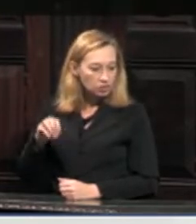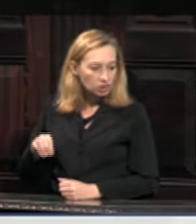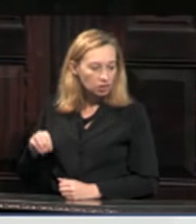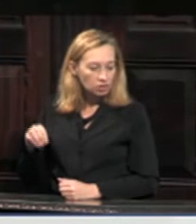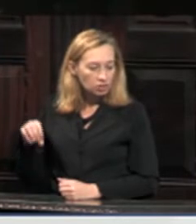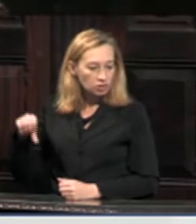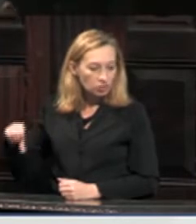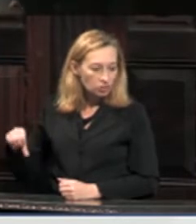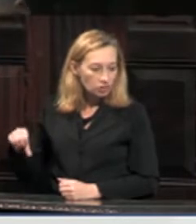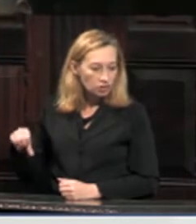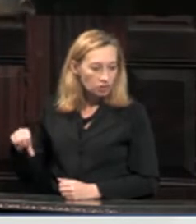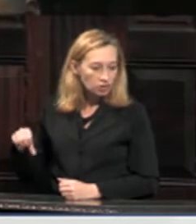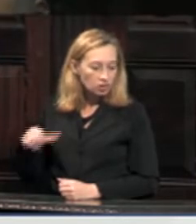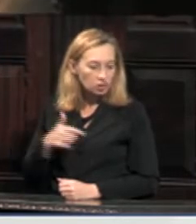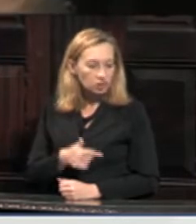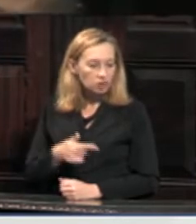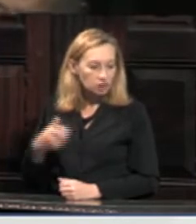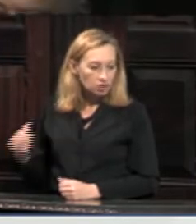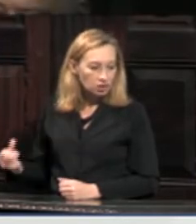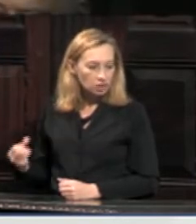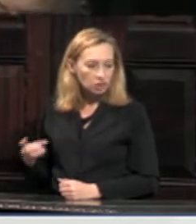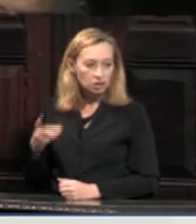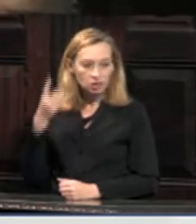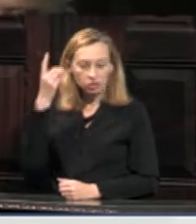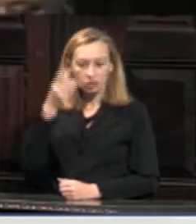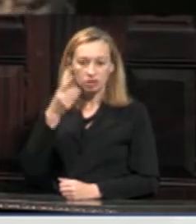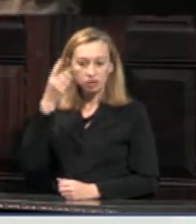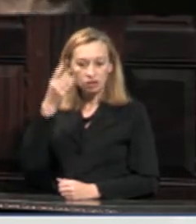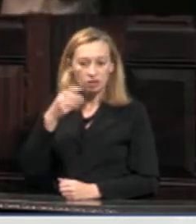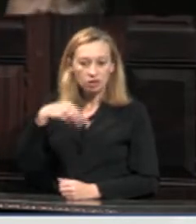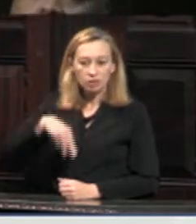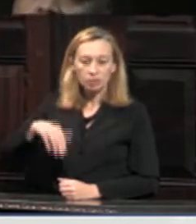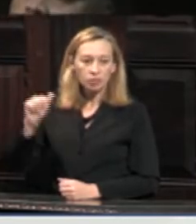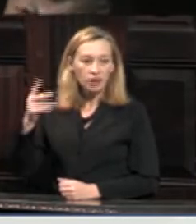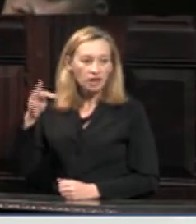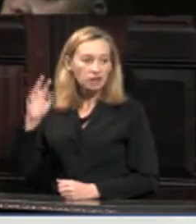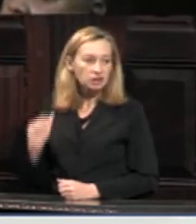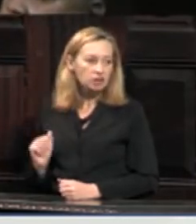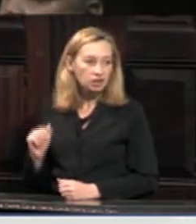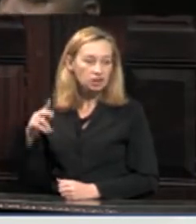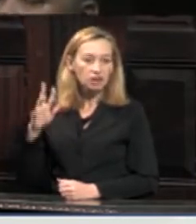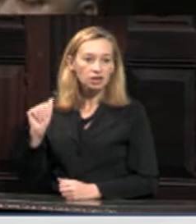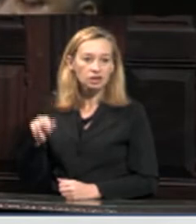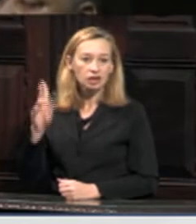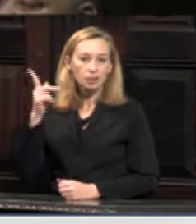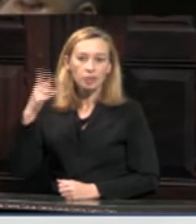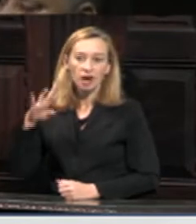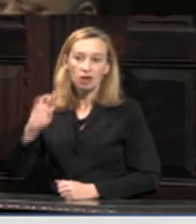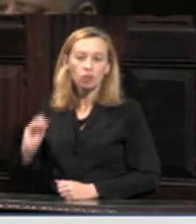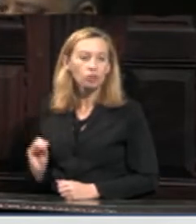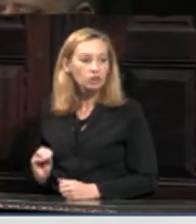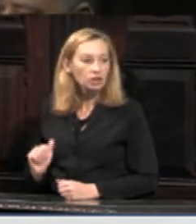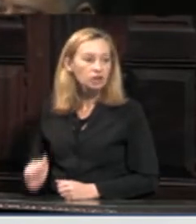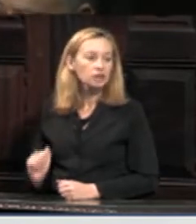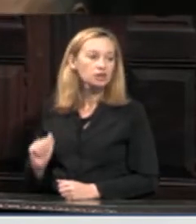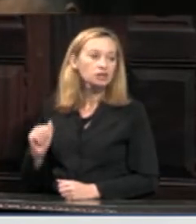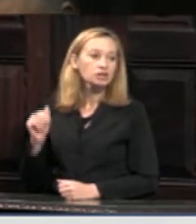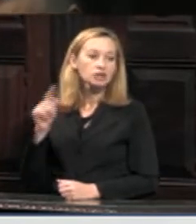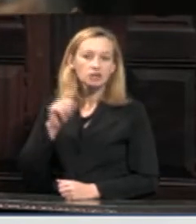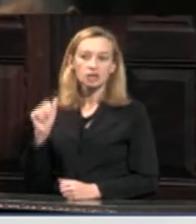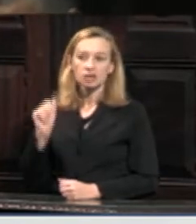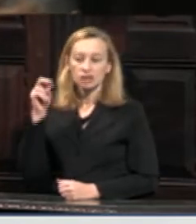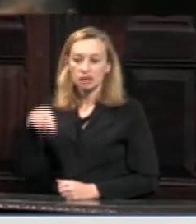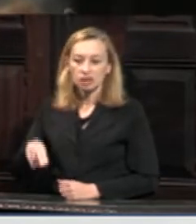1909/2016, de autoria do deputado Nivaldo Mulim, Marta Rocha, Ana Paula, Daniele, Márcia Giovanni,